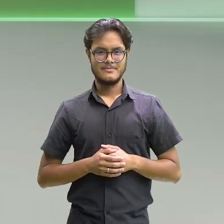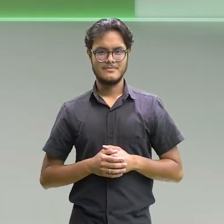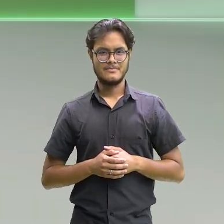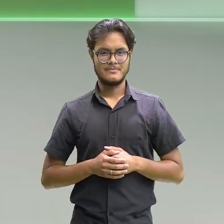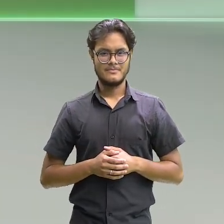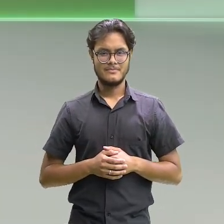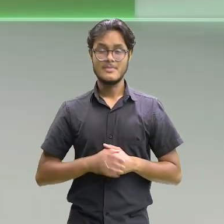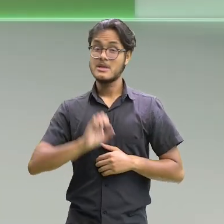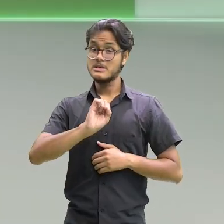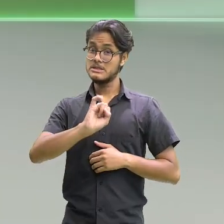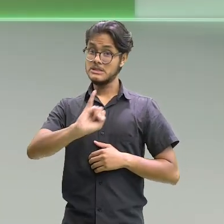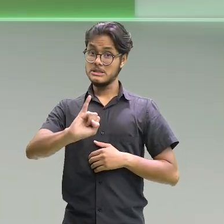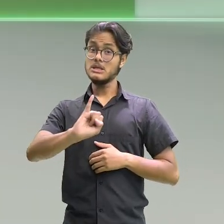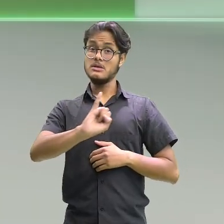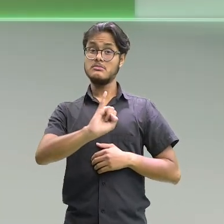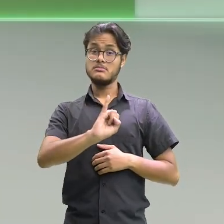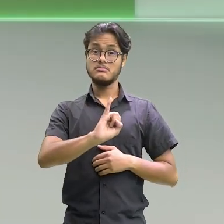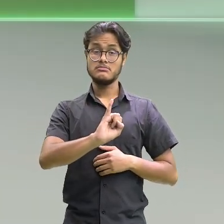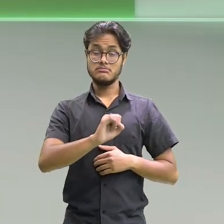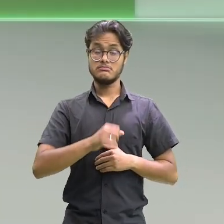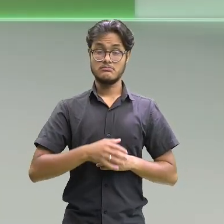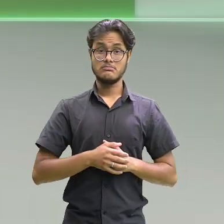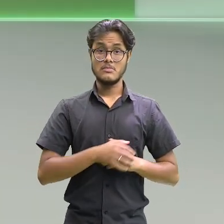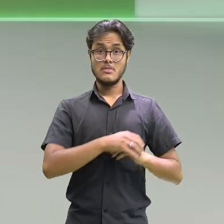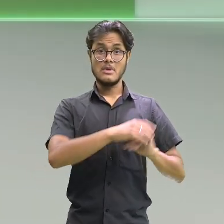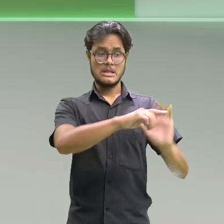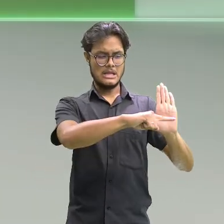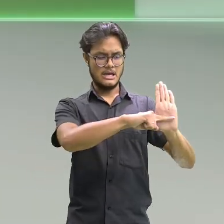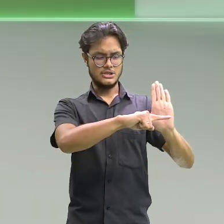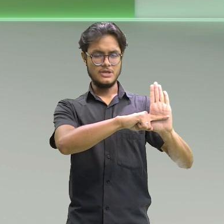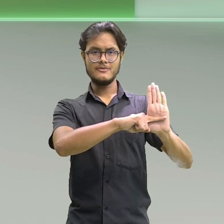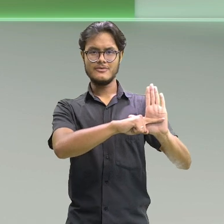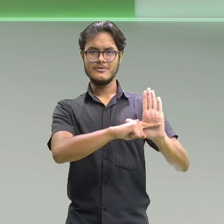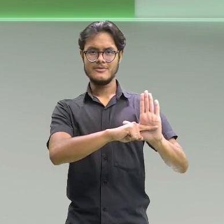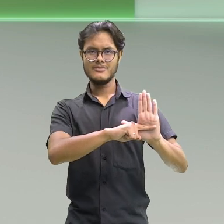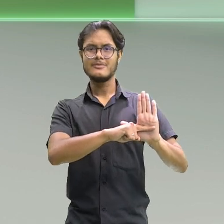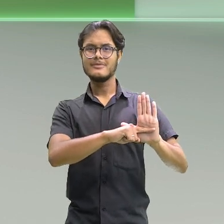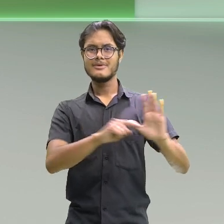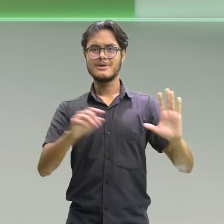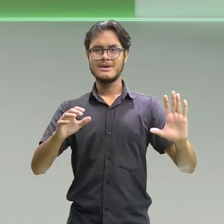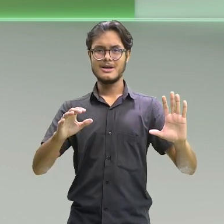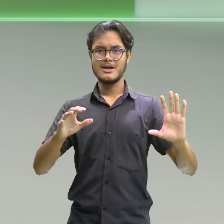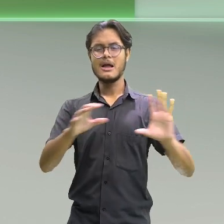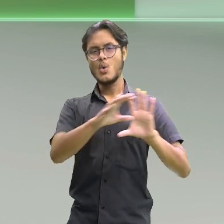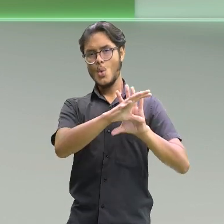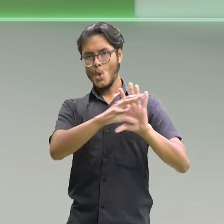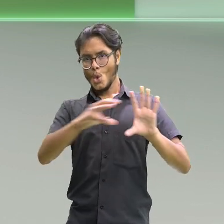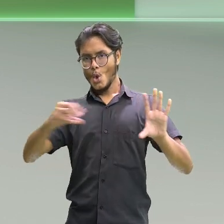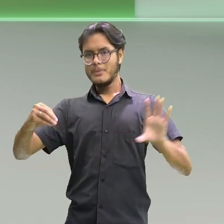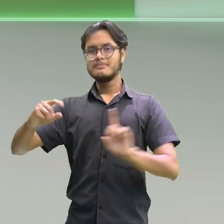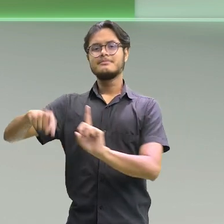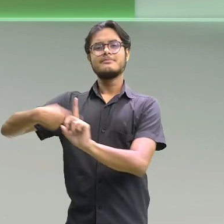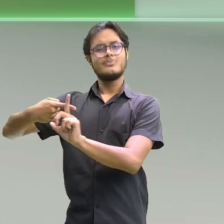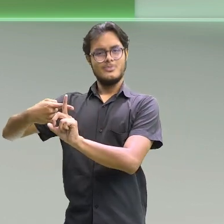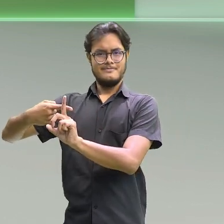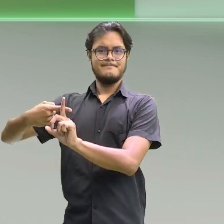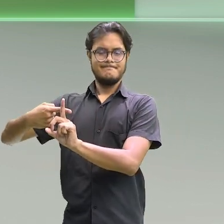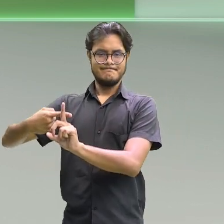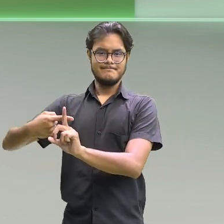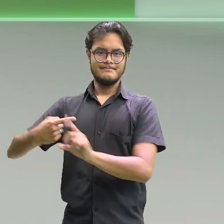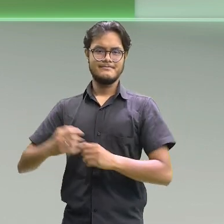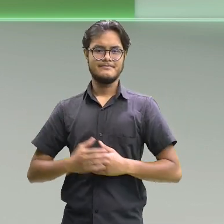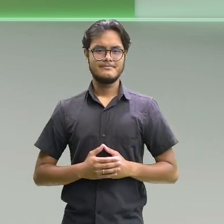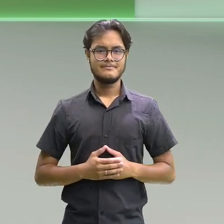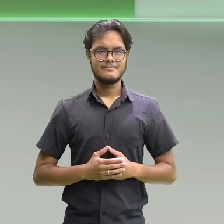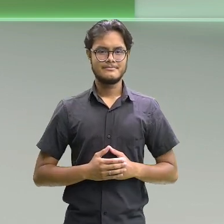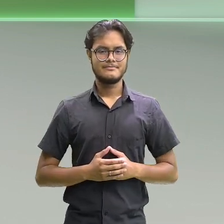Se a luz era desviada pelo polo positivo, só significava que essa luz tinha que ter